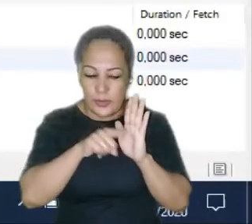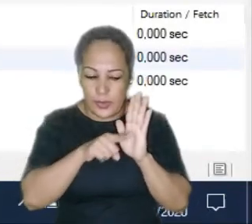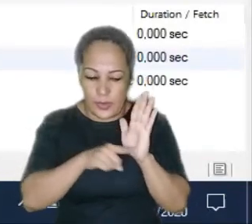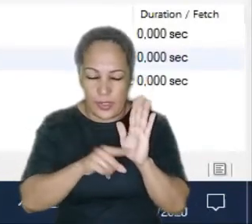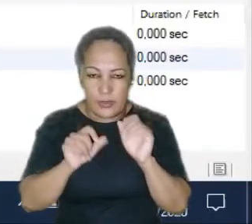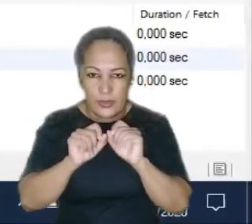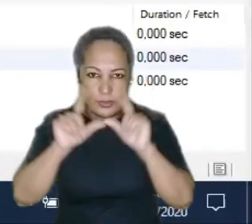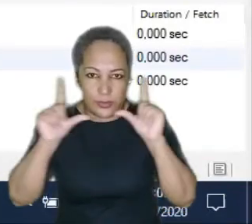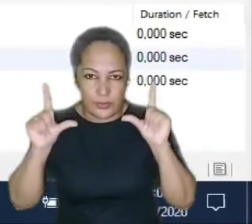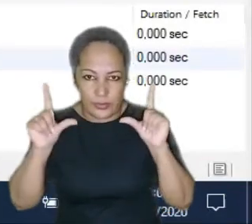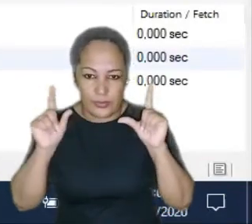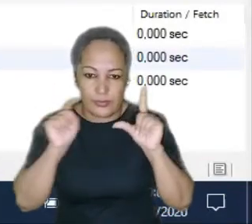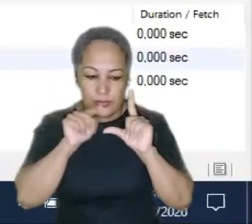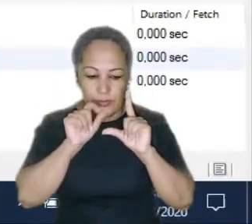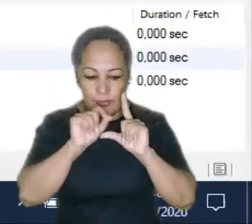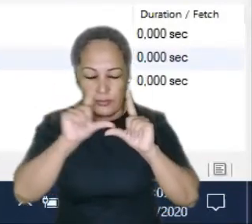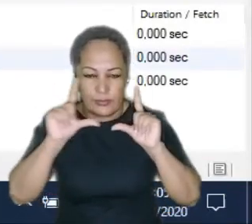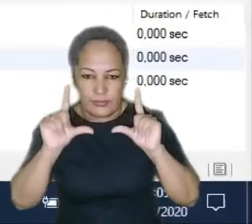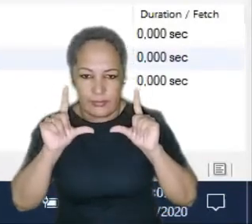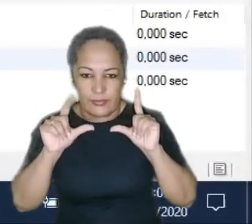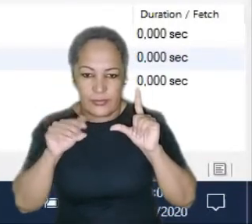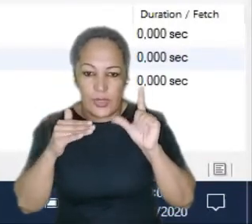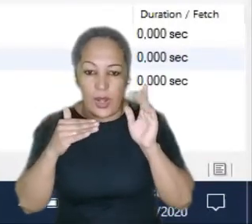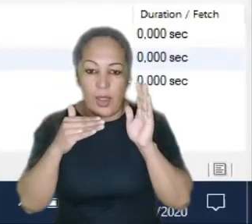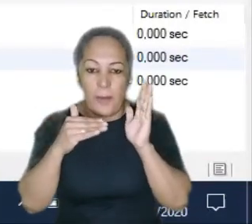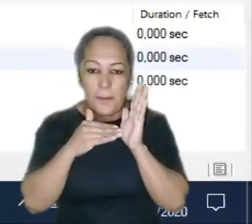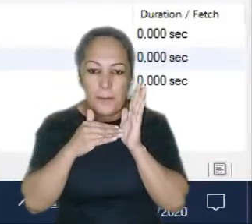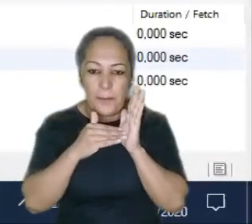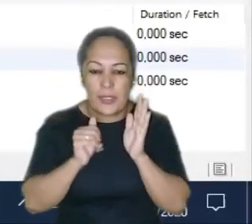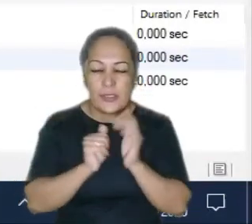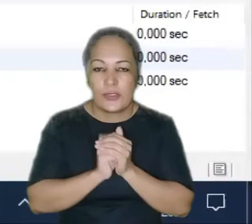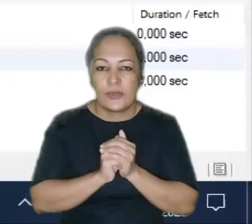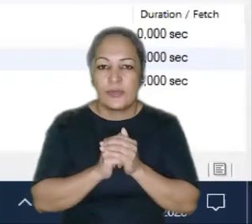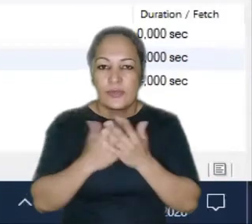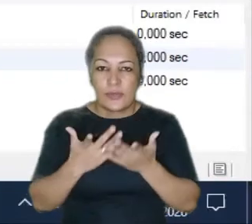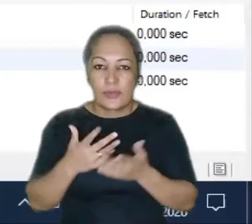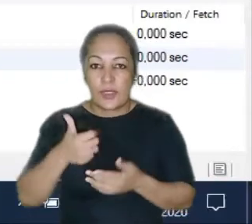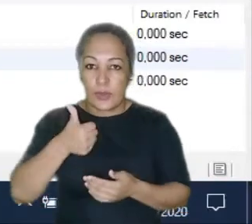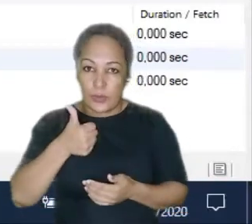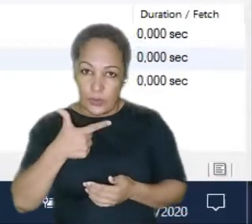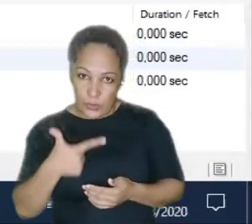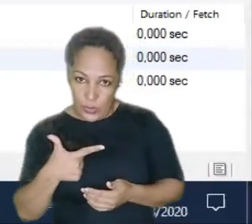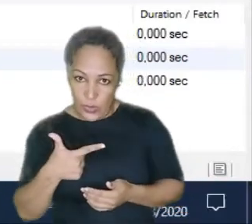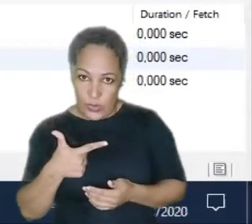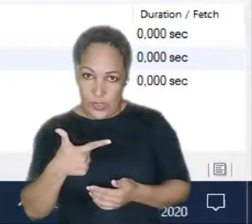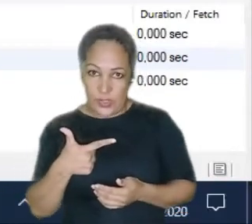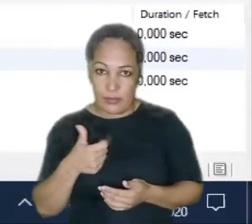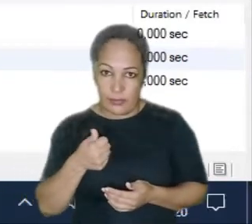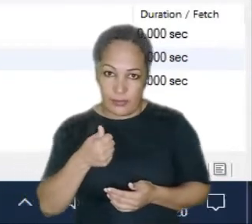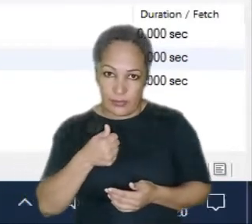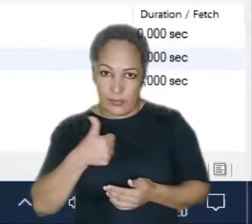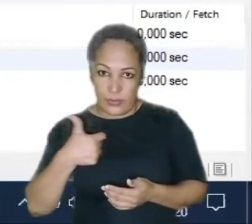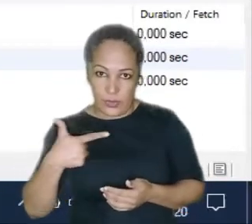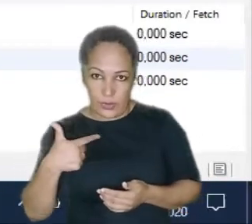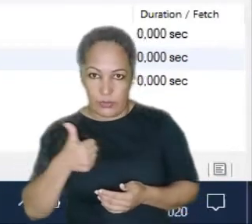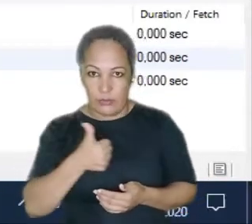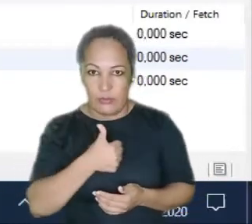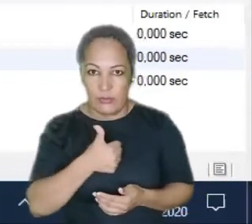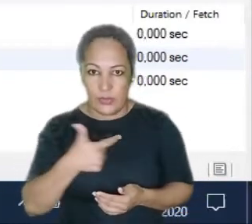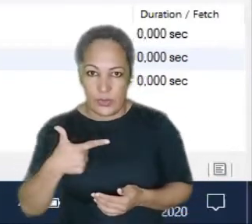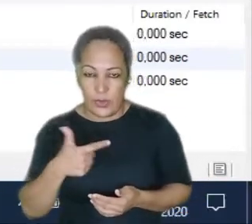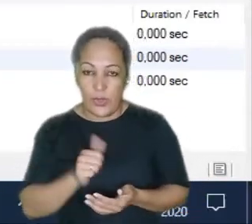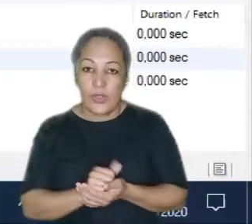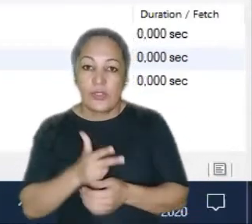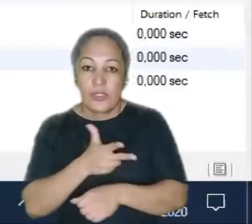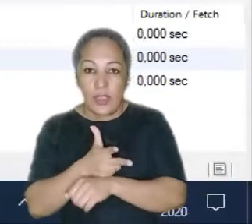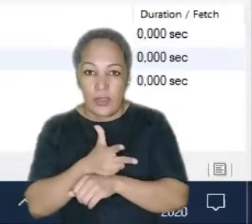vamos lá abrir ele aqui embaixo, está aqui. Meu PostgRE 12, versão 12, tá? É a versão que a videoaula de instalação do